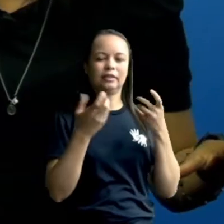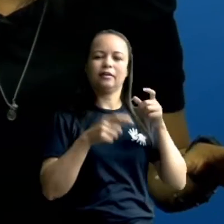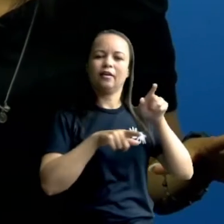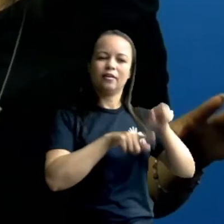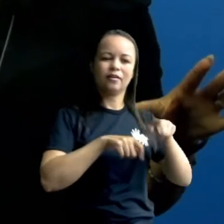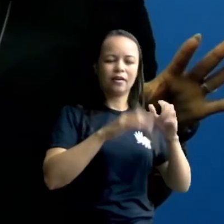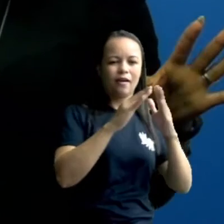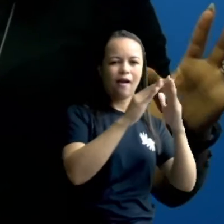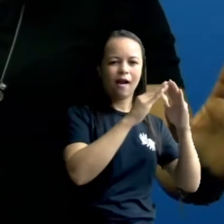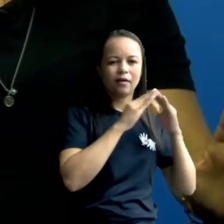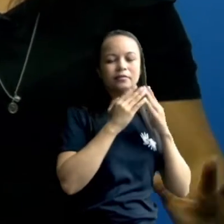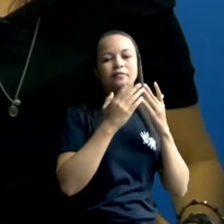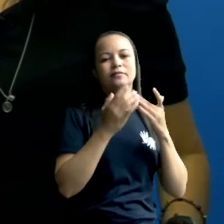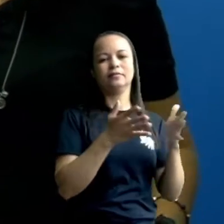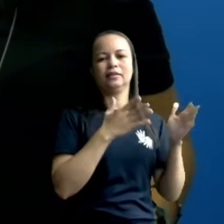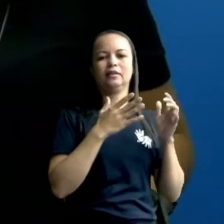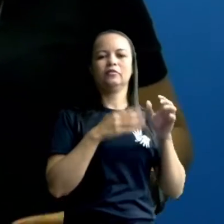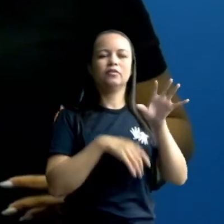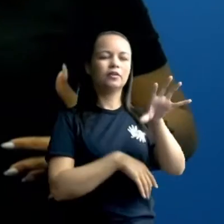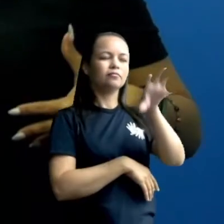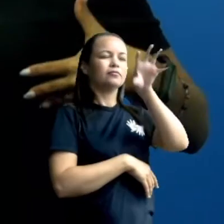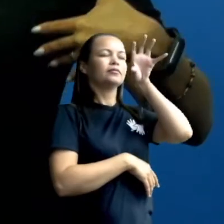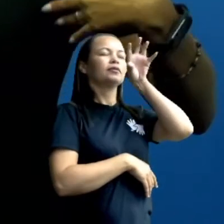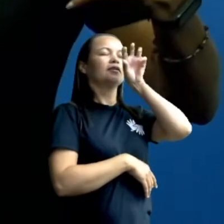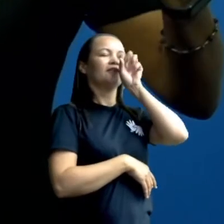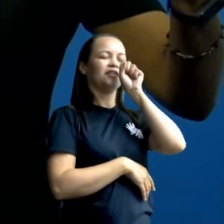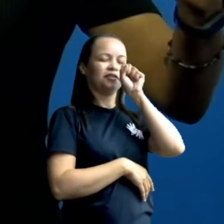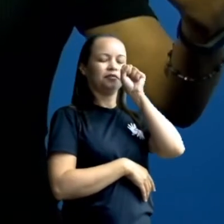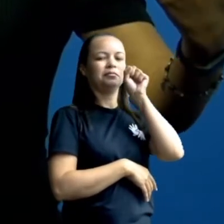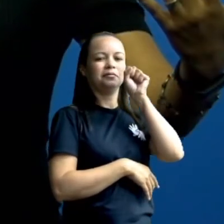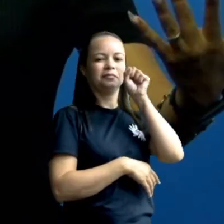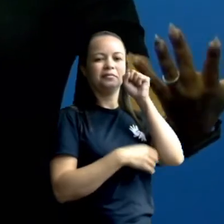muitas fazendas, e você respira, ó,